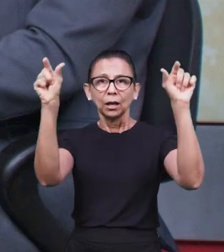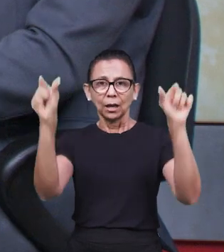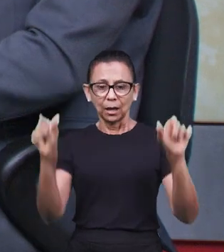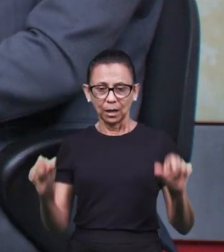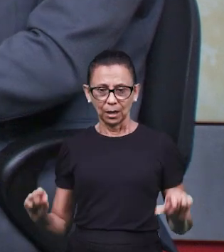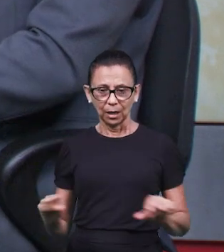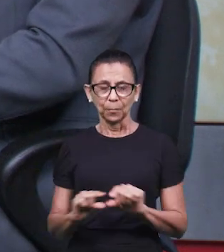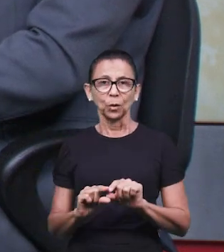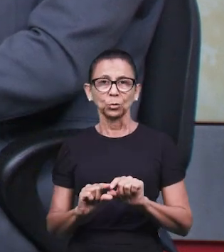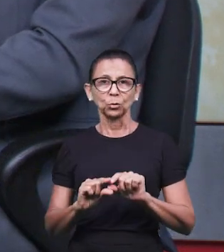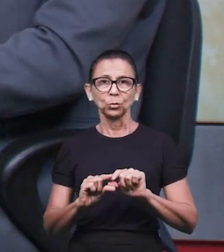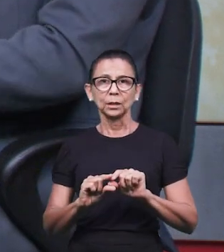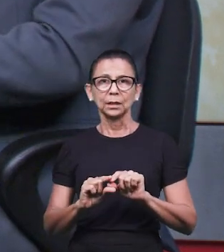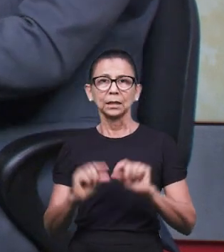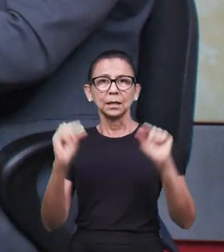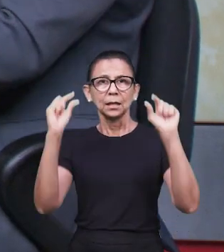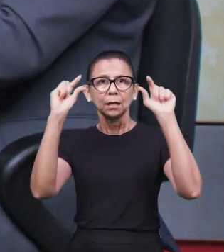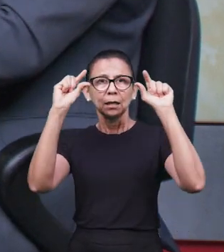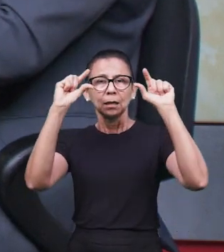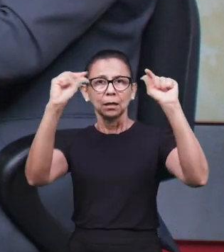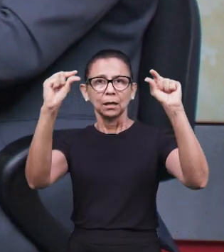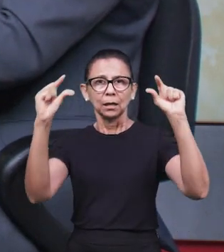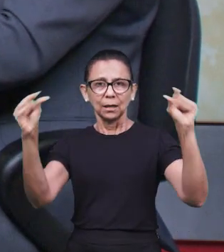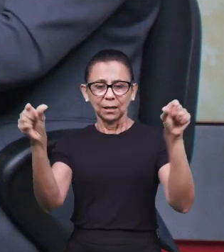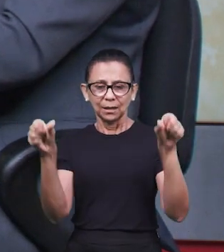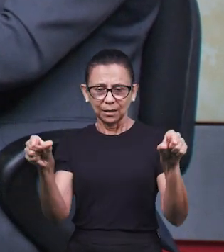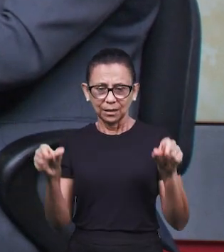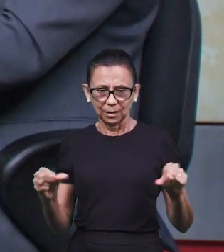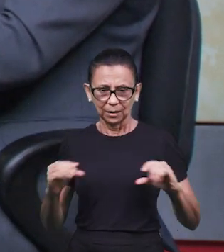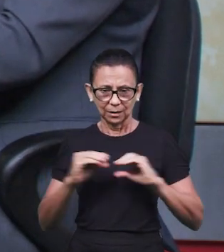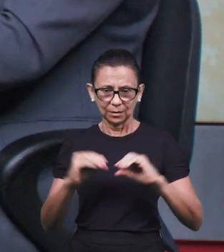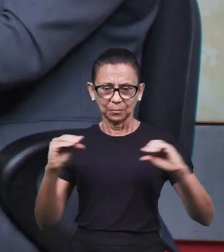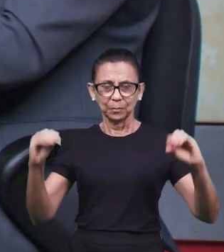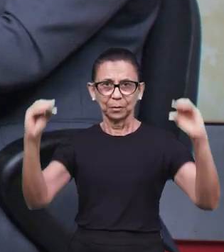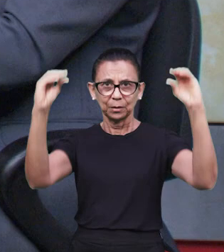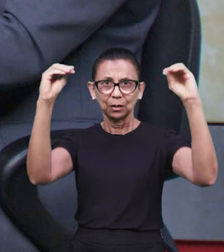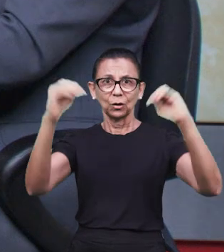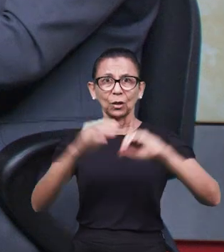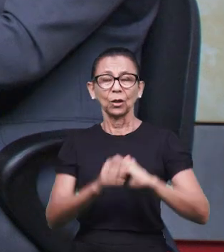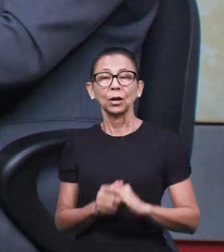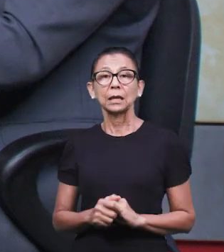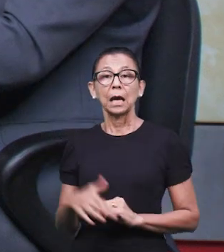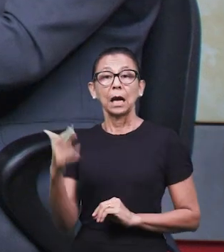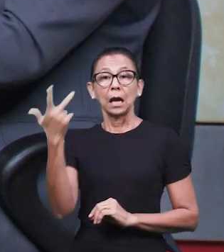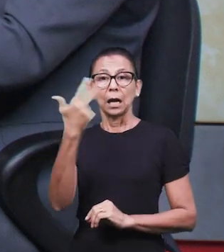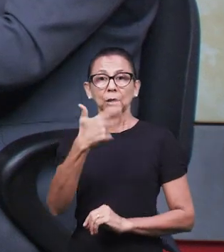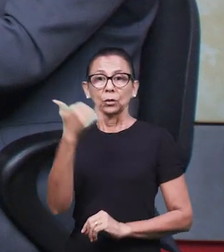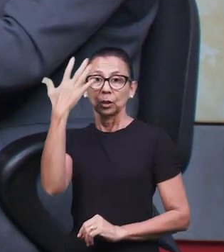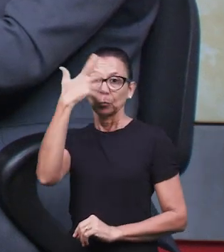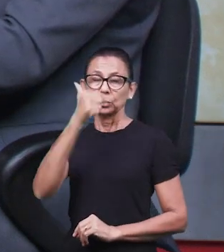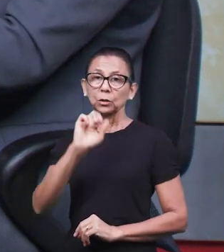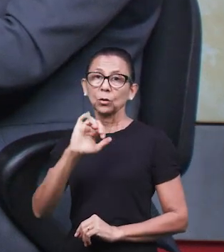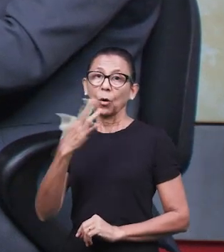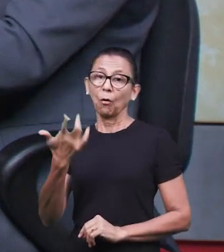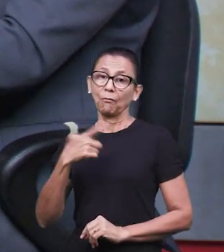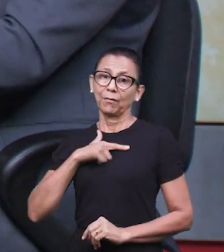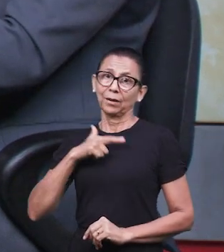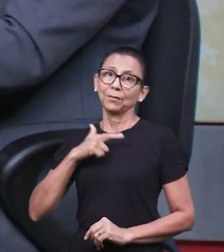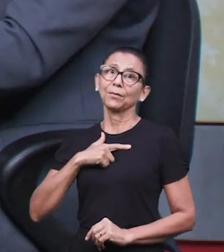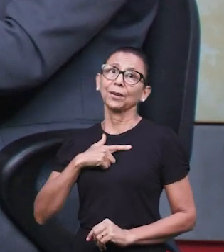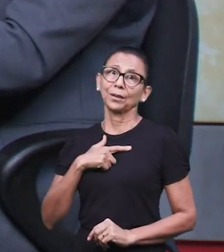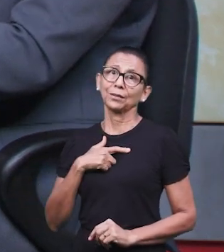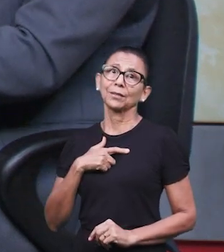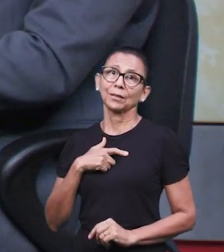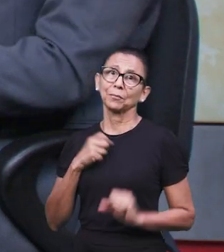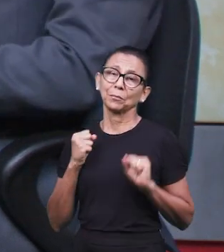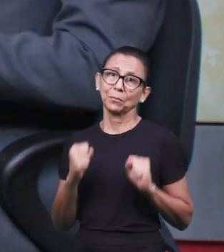ela for adequada àquela tela, ela, claro, vai valorizar a tela. Ela estraga a pintura. Ou então estraga a pintura, né? Pode